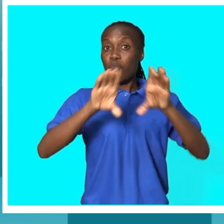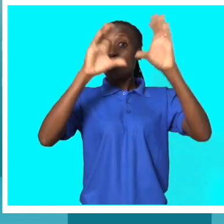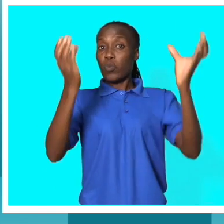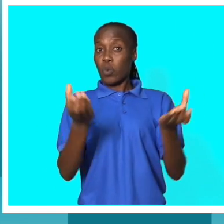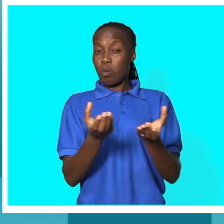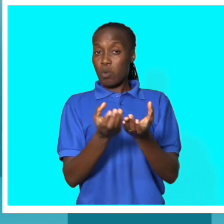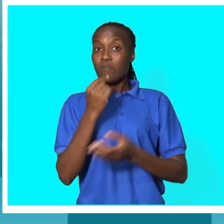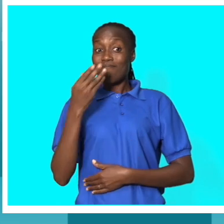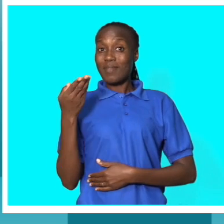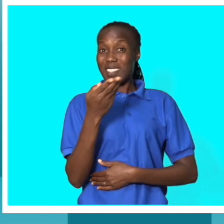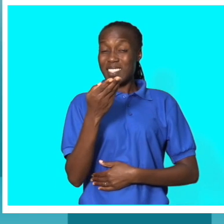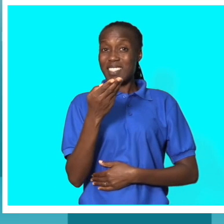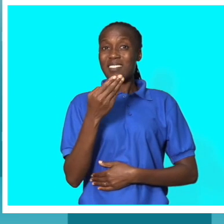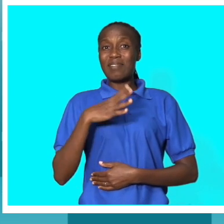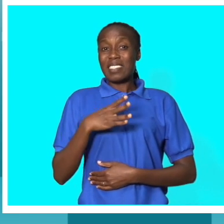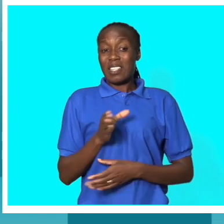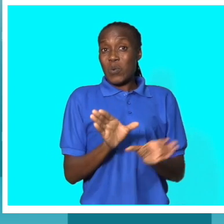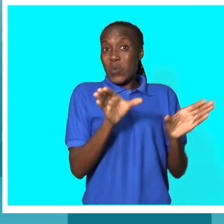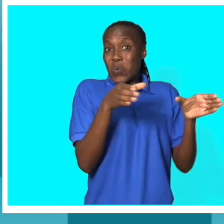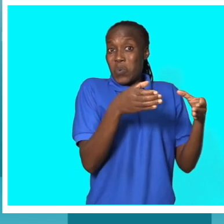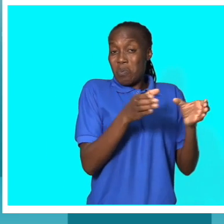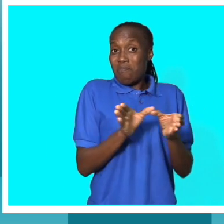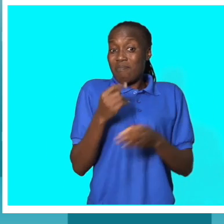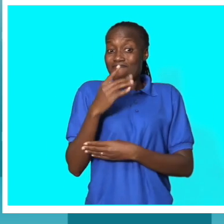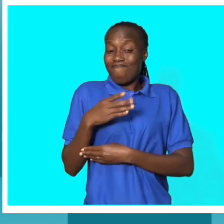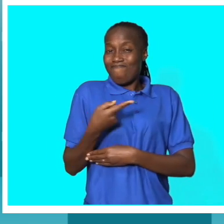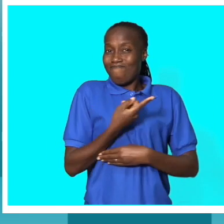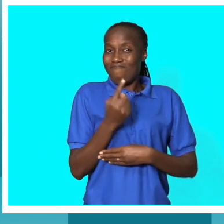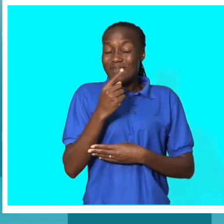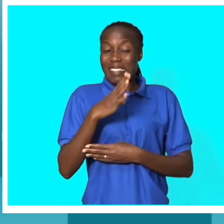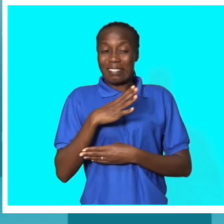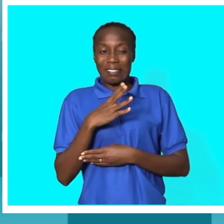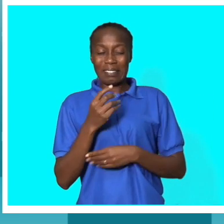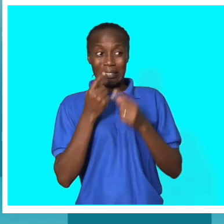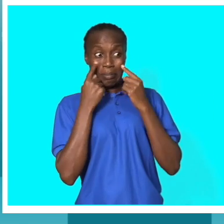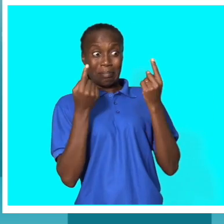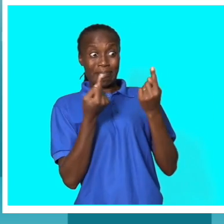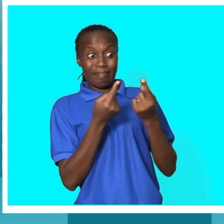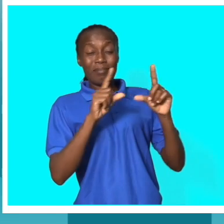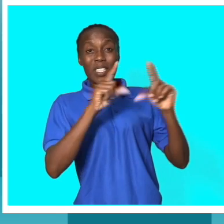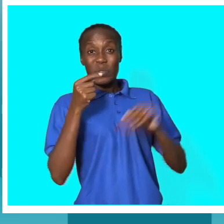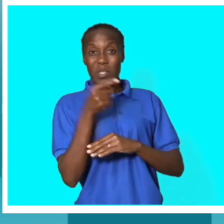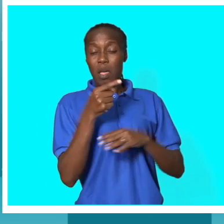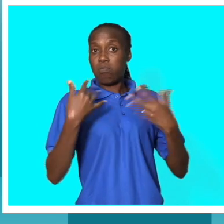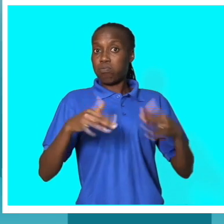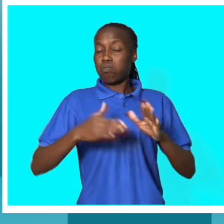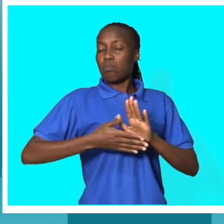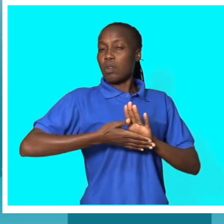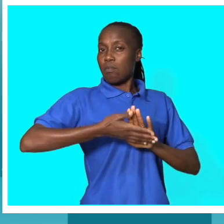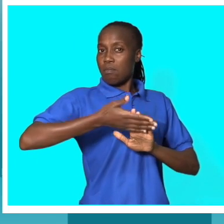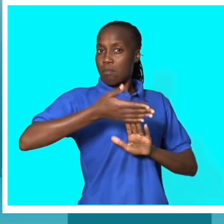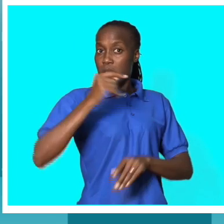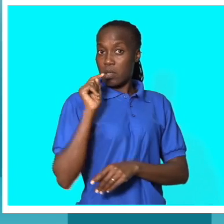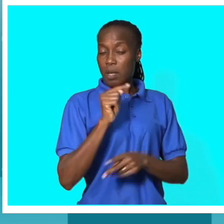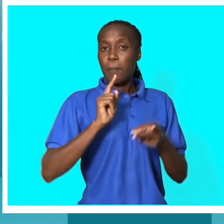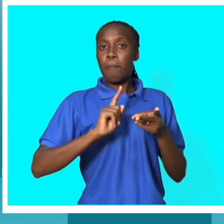estão em reconstrução, mas a sua reconstrução é uma reconstrução que tem princípio, meio e fim. É uma reconstrução que é visível, porque